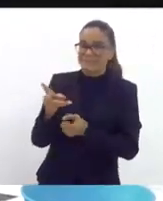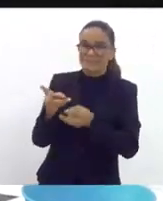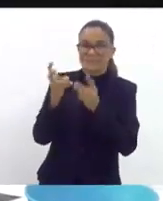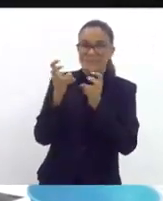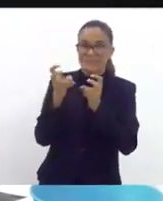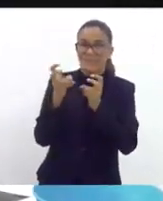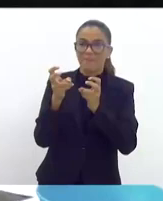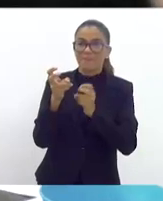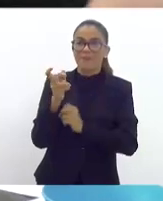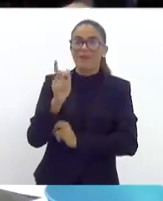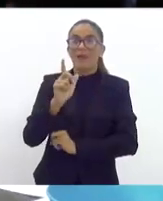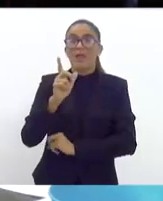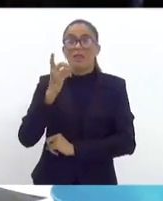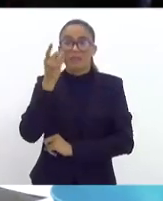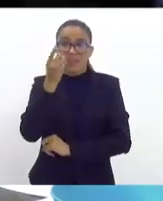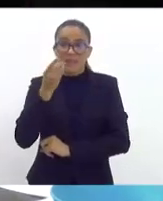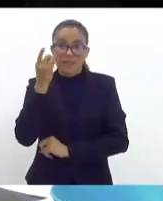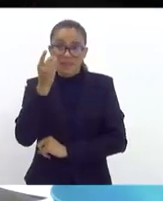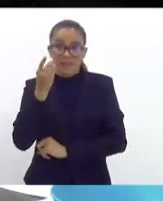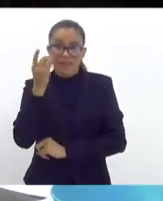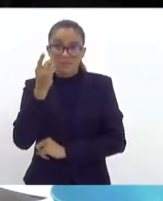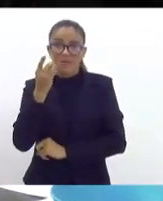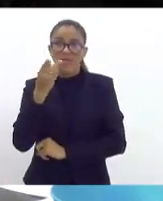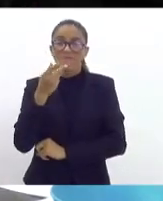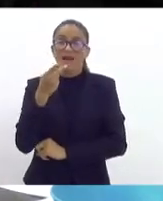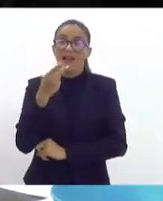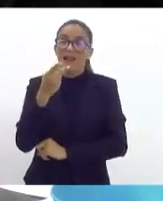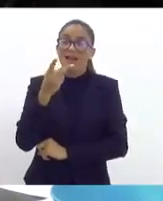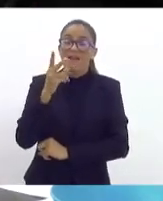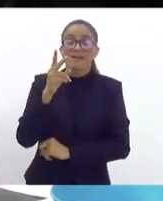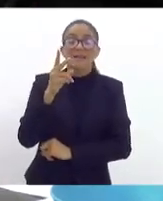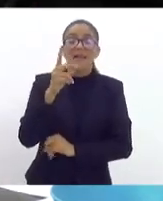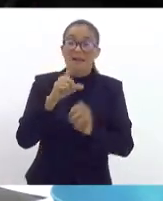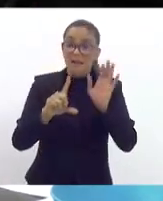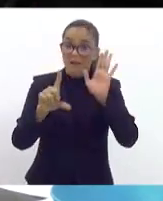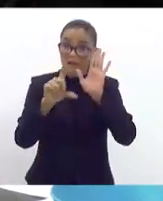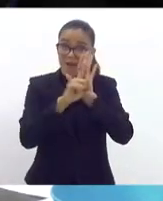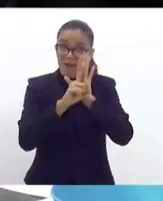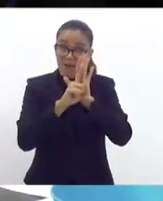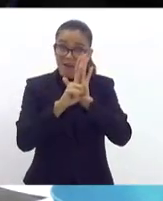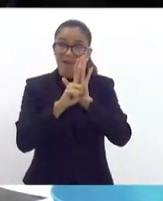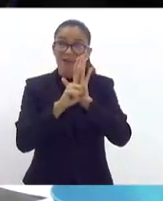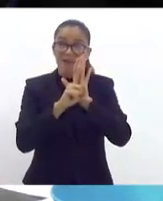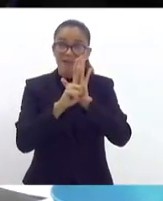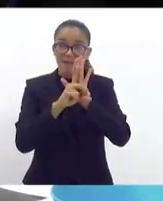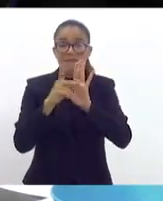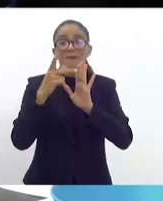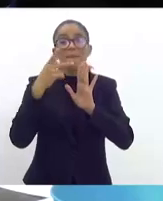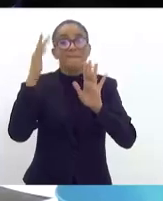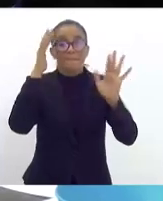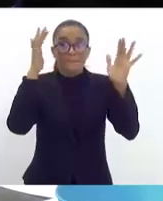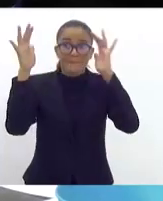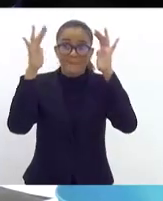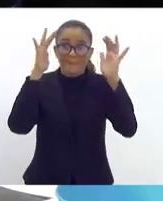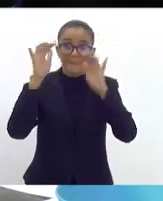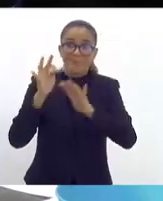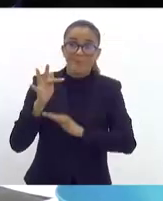quando os deputados colocam que seria uma lei para enfrentar desafios futuros